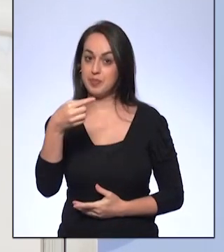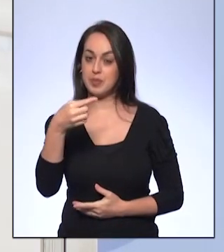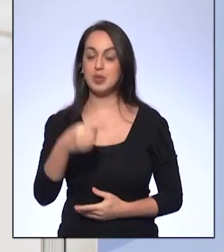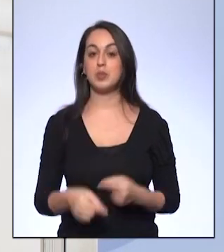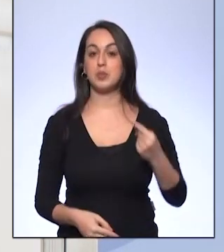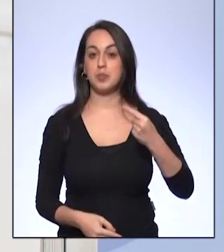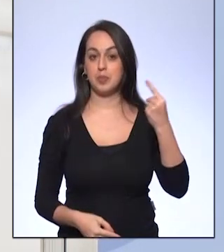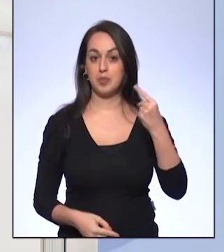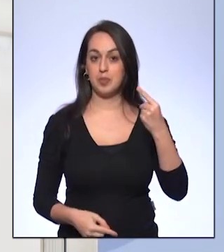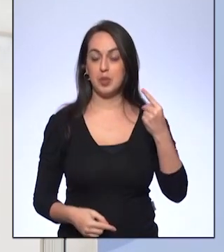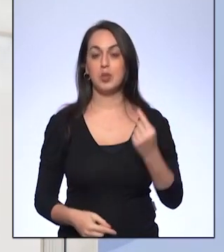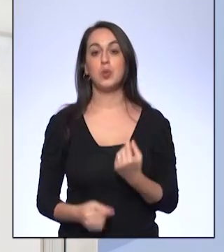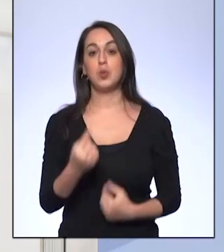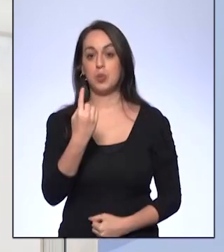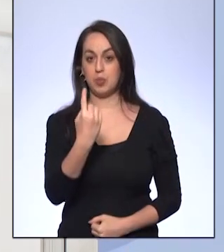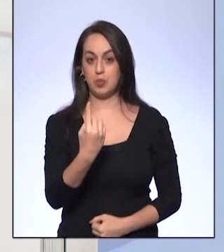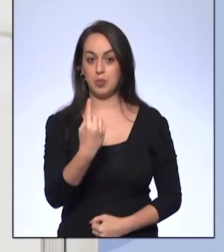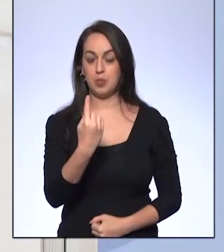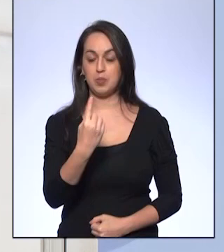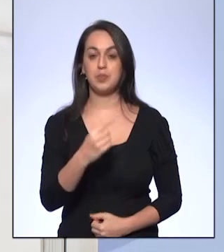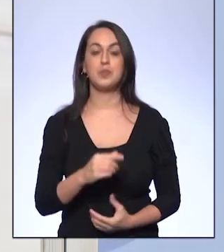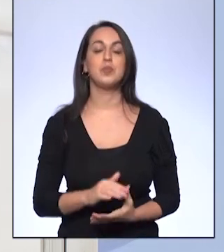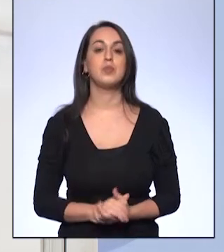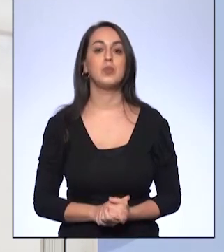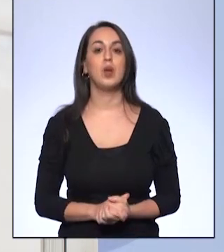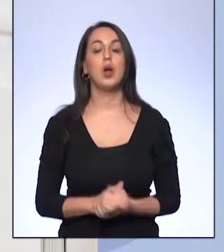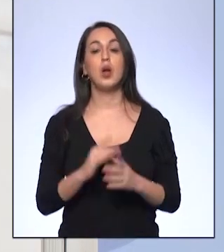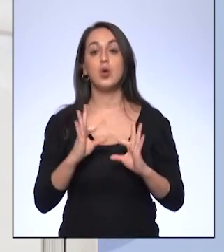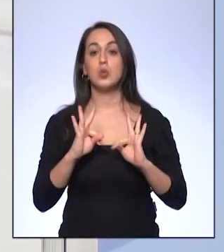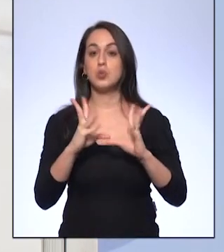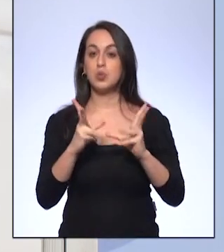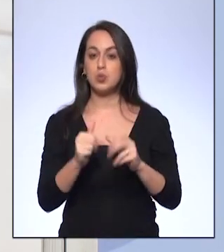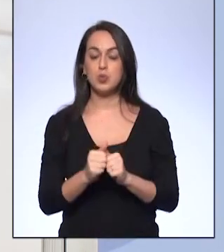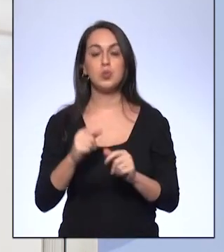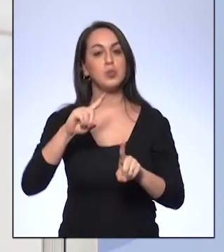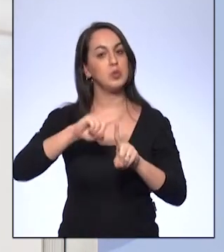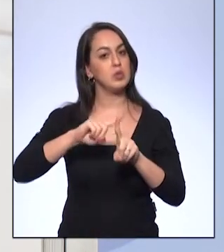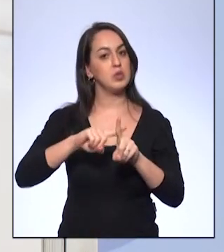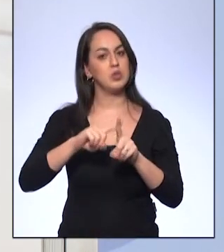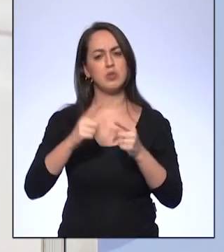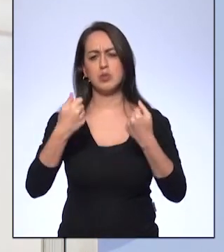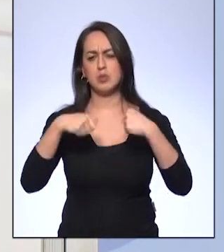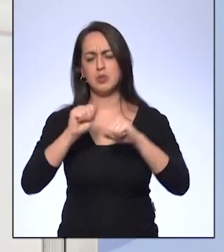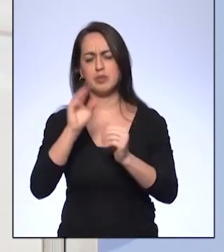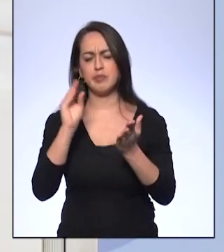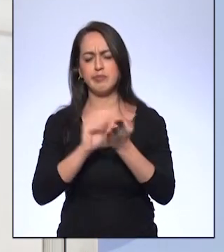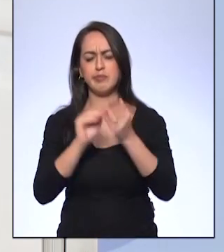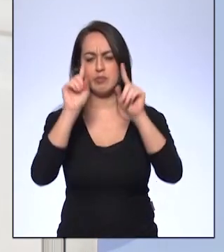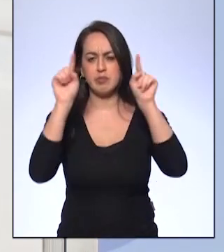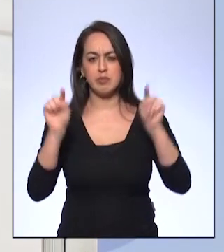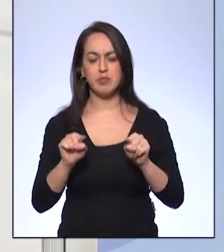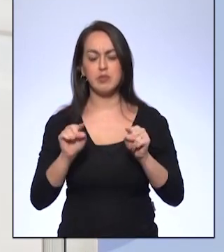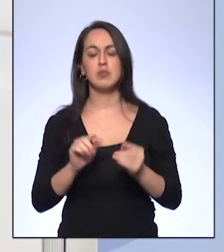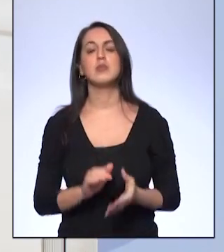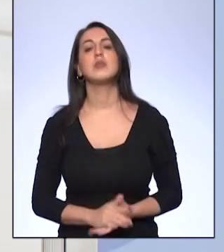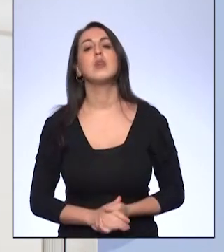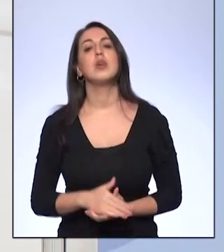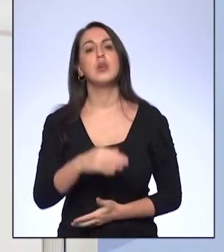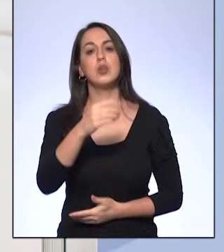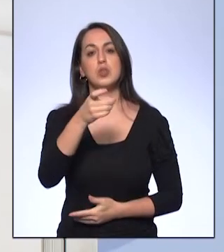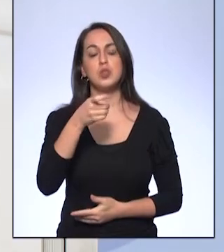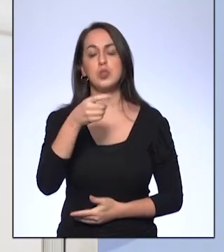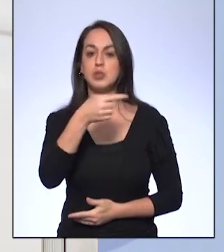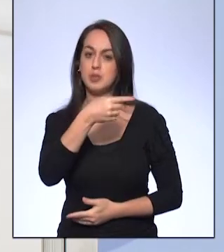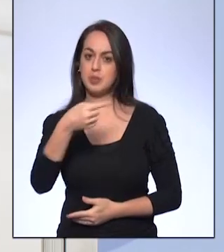primeira raiz é 1. Aqui é tudo positivo, não vou me preocupar em colocar parênteses. X menos,